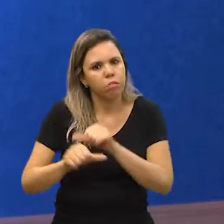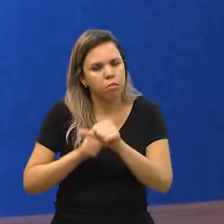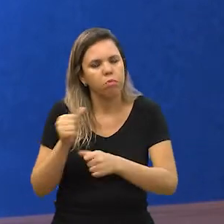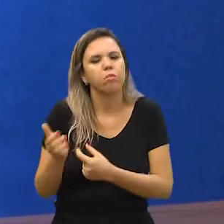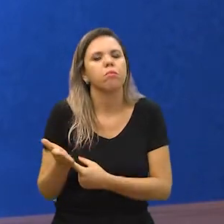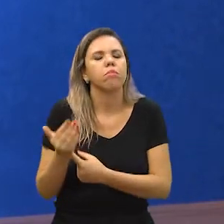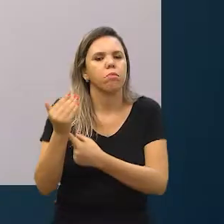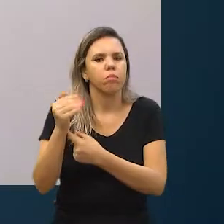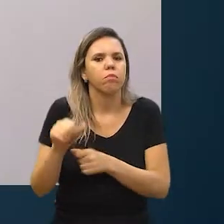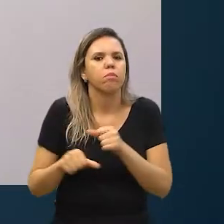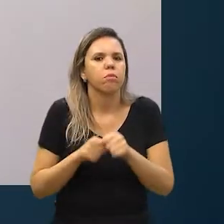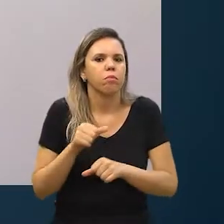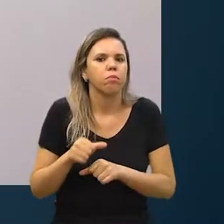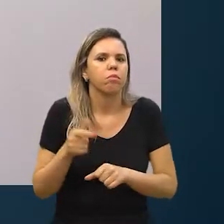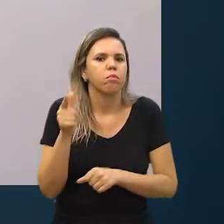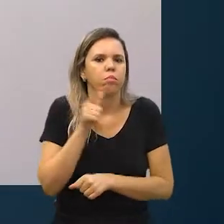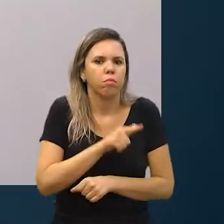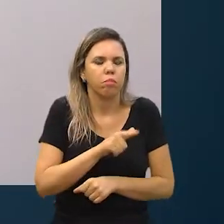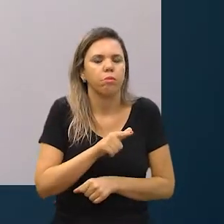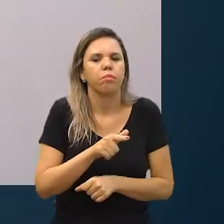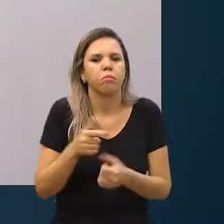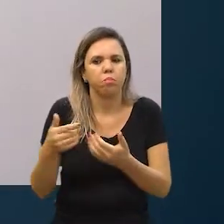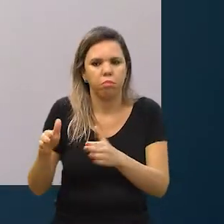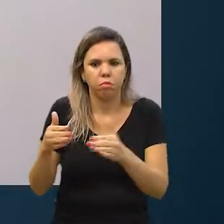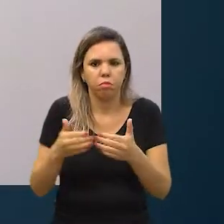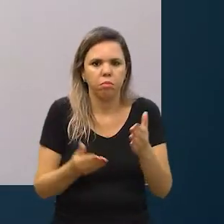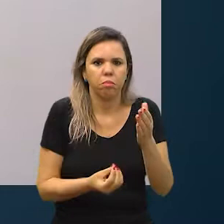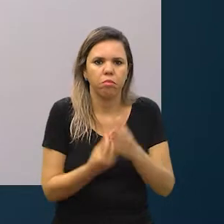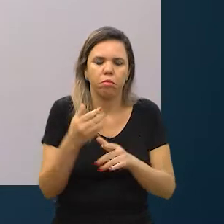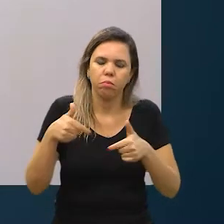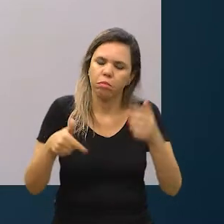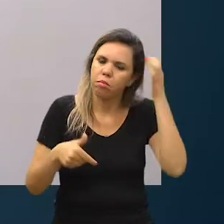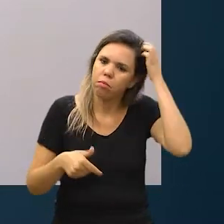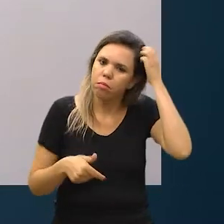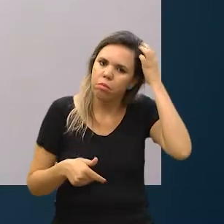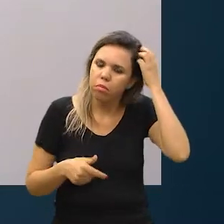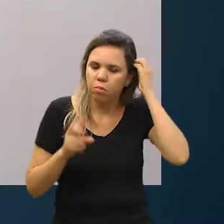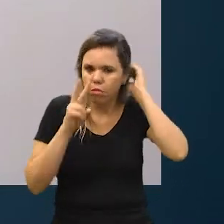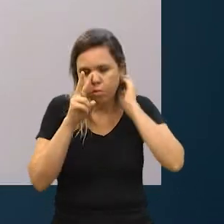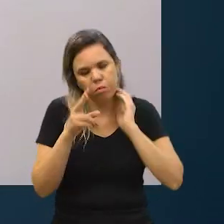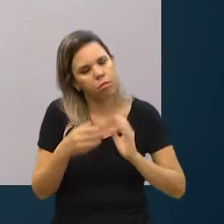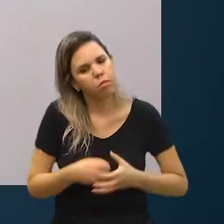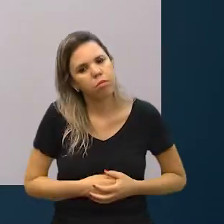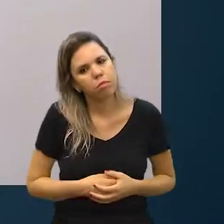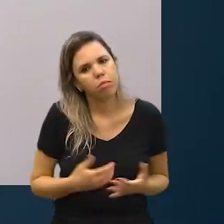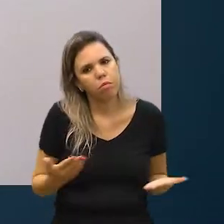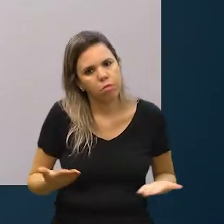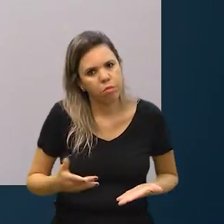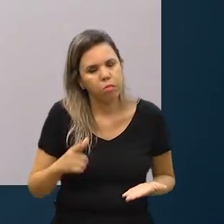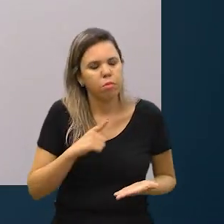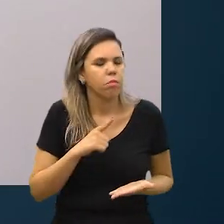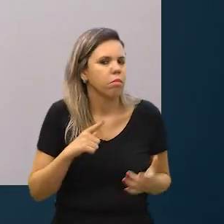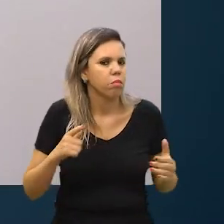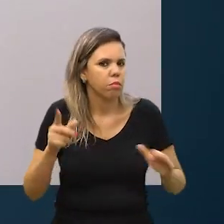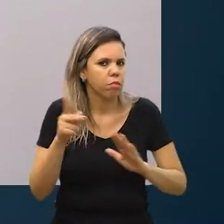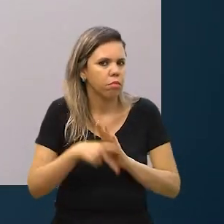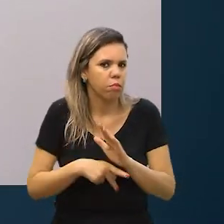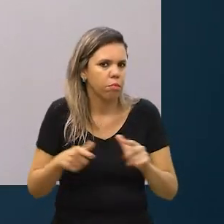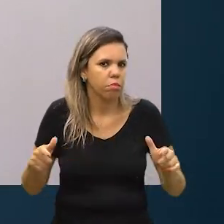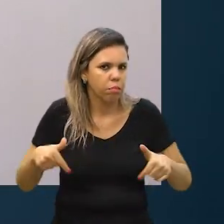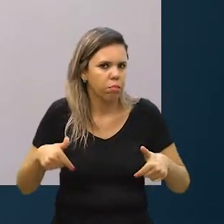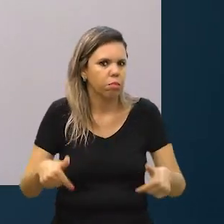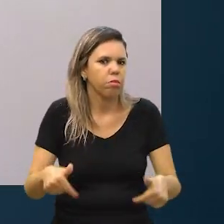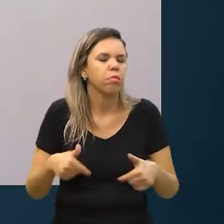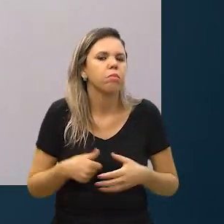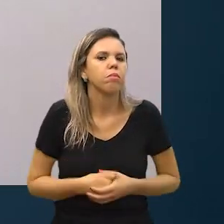digital nesse mercado e a gente conseguiu desbravar e atuar com mais força, né? Hoje a gente tem grandes projetos em